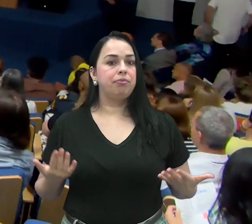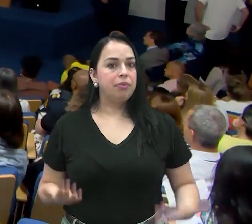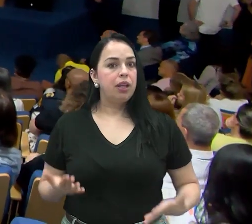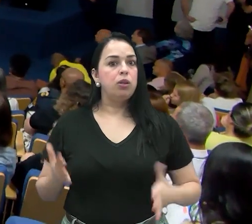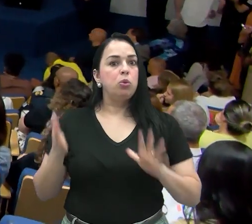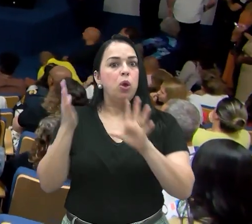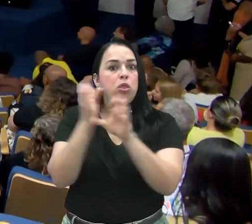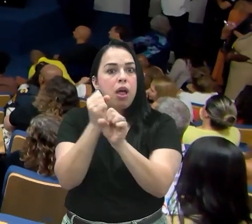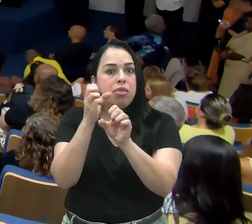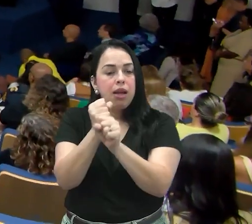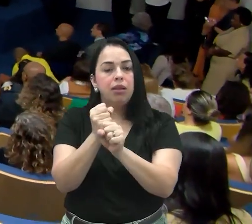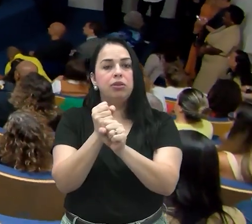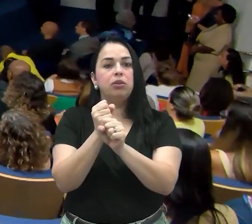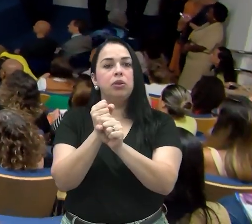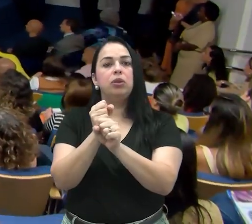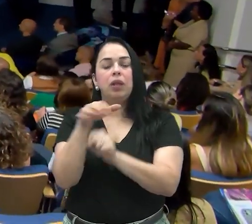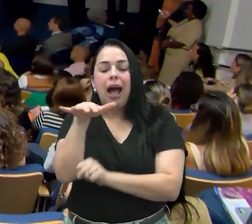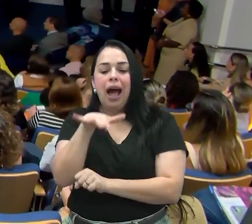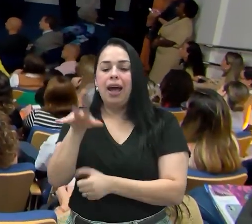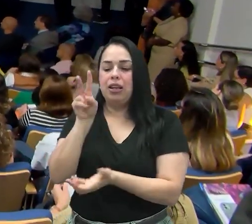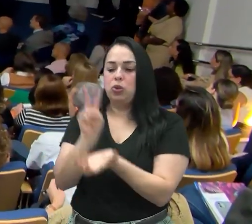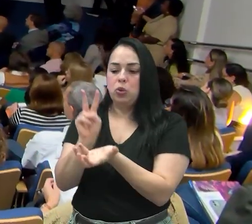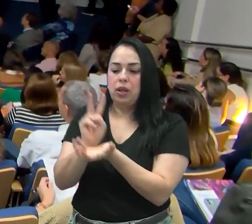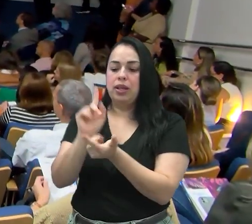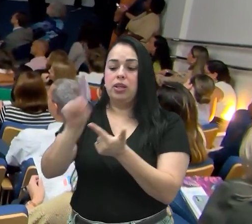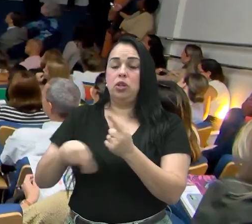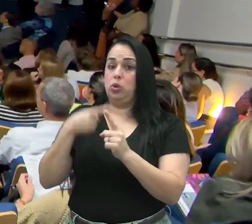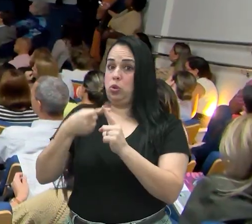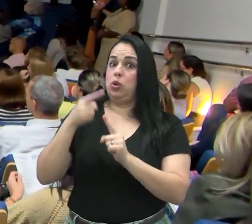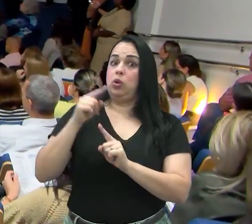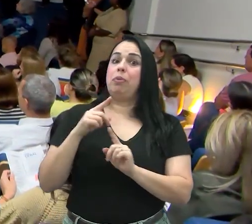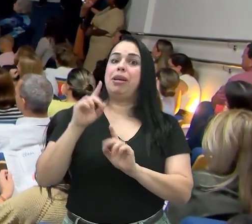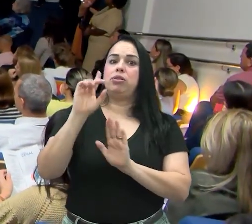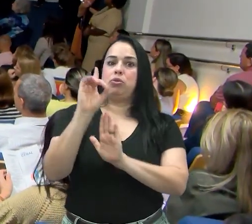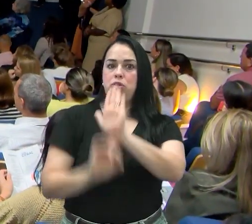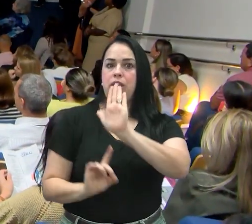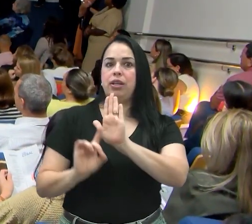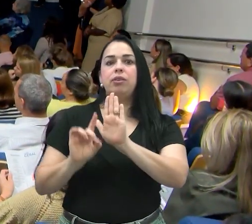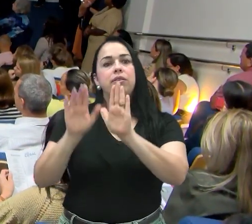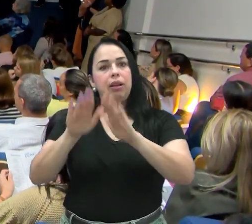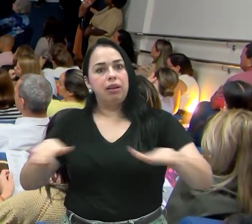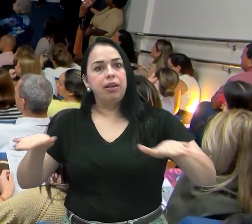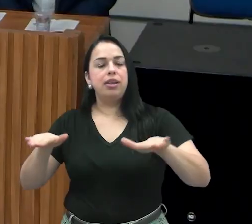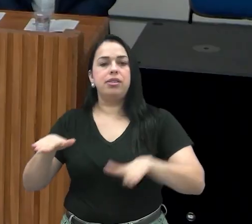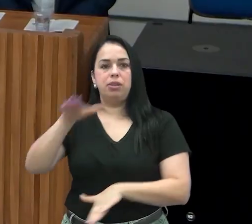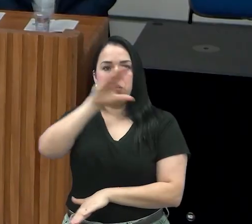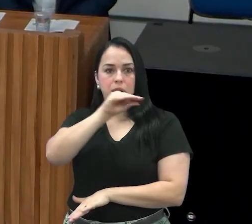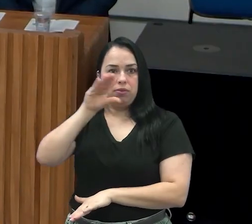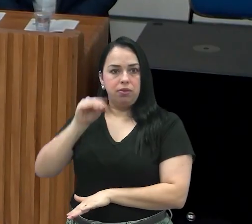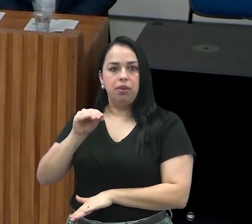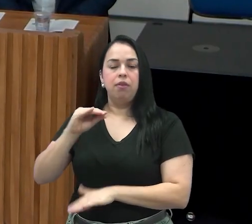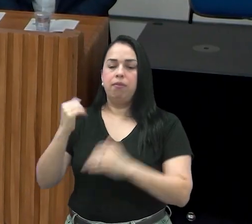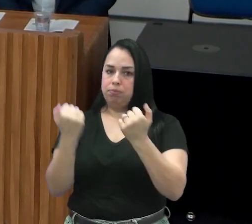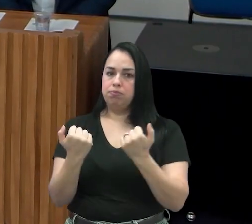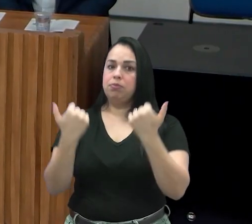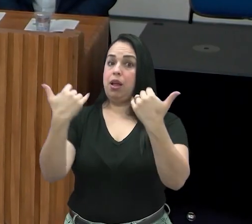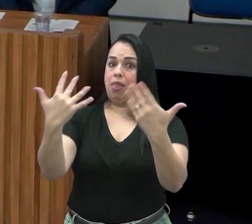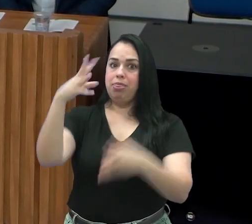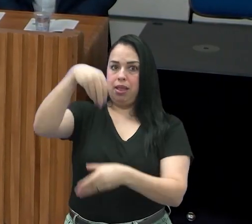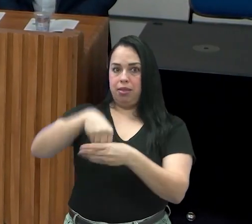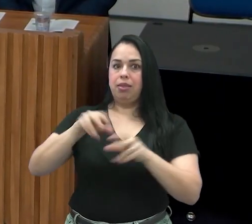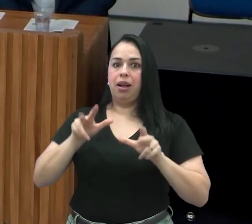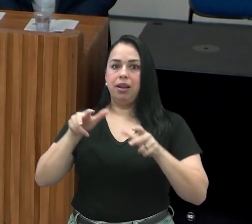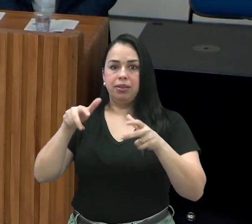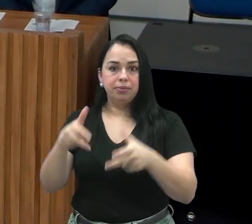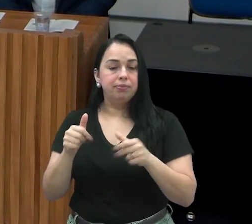A prestação de contas dos conselhos tutelar e dos direitos da criança e do adolescente foi realizada no auditório Mário